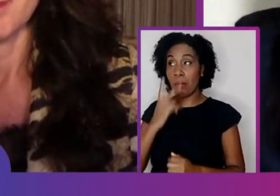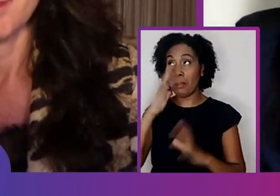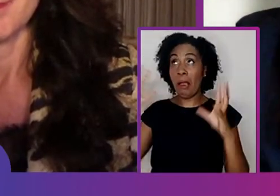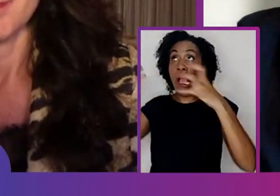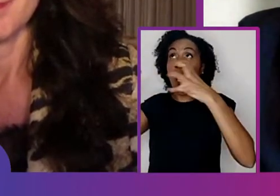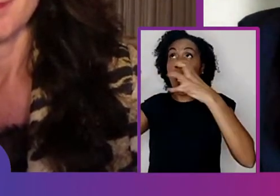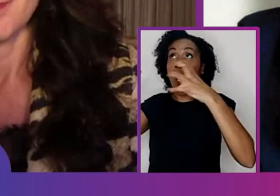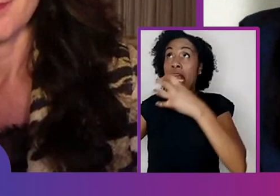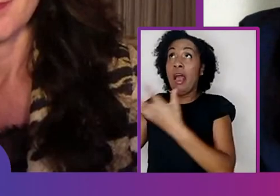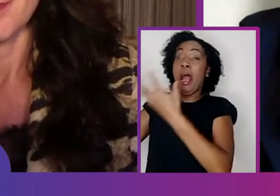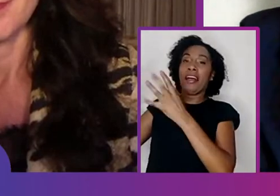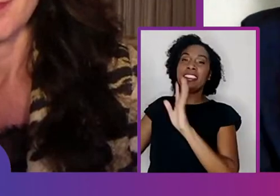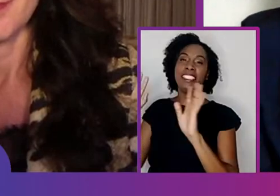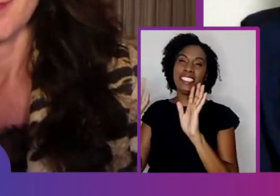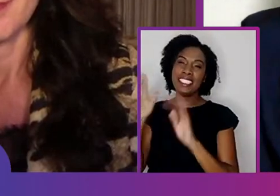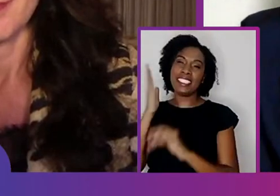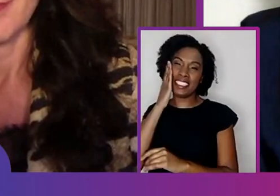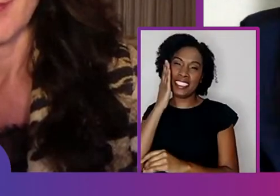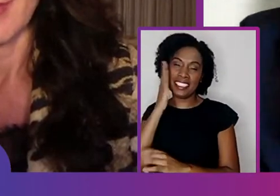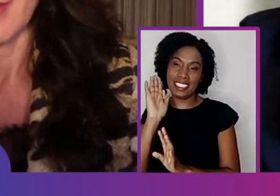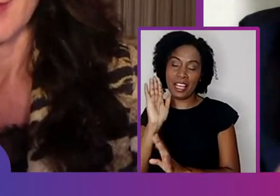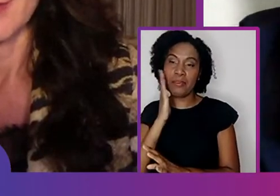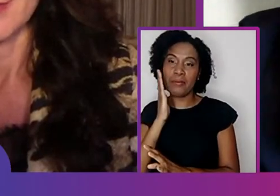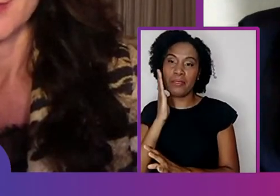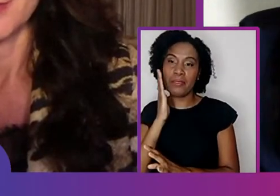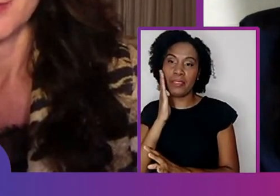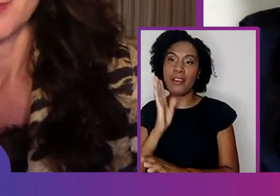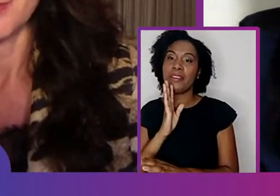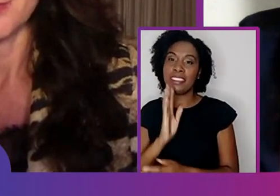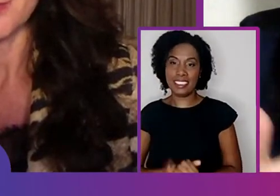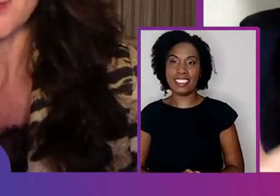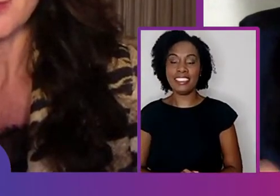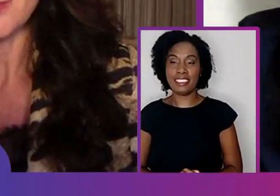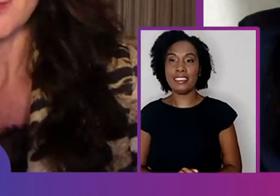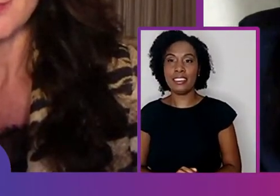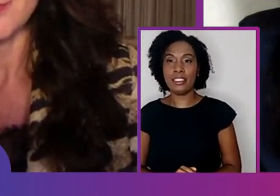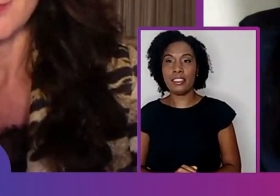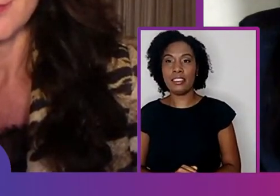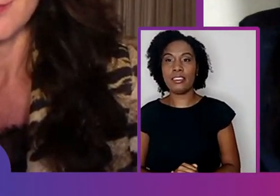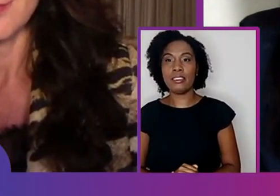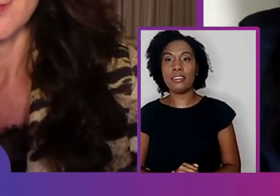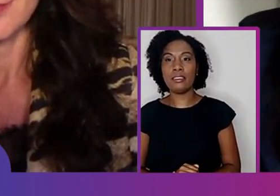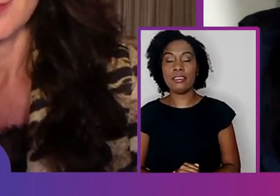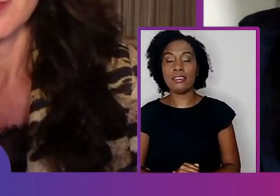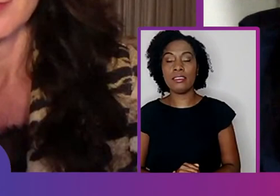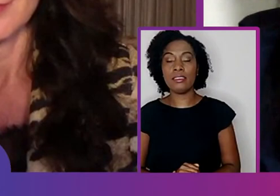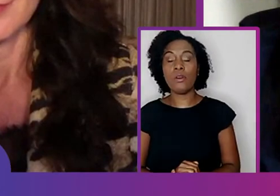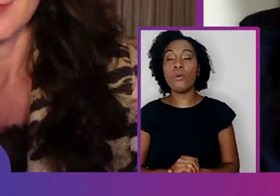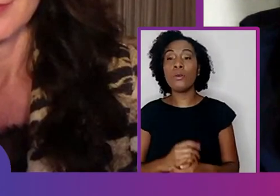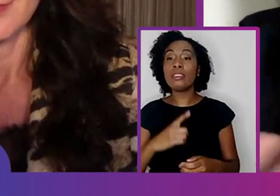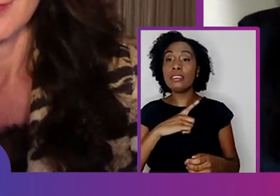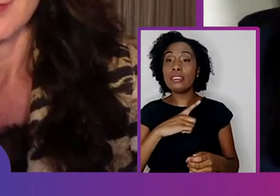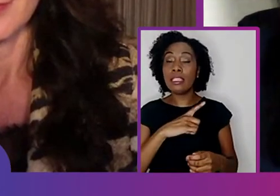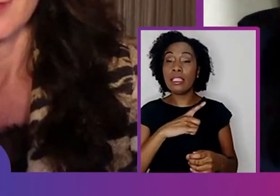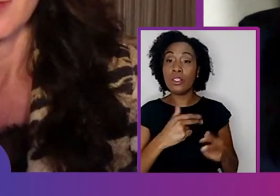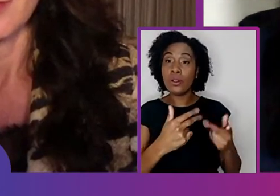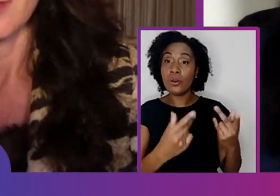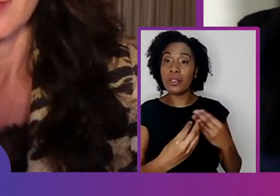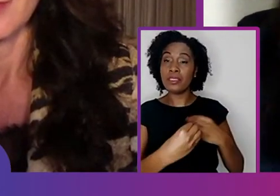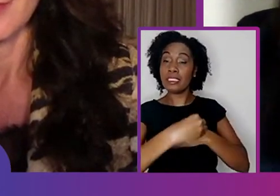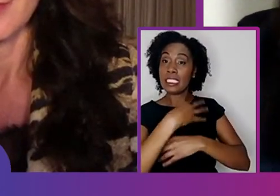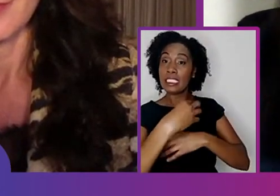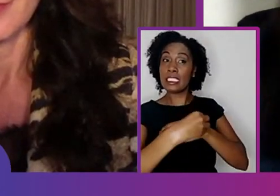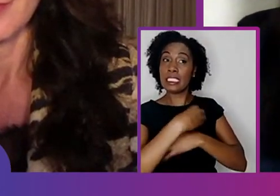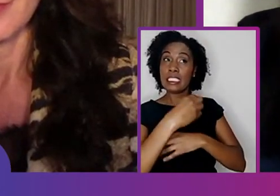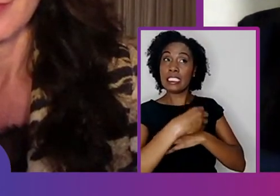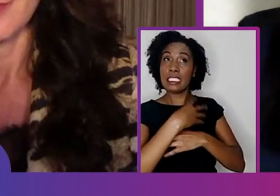assim a história. Então, a gente vive também um outro problema que ajuda nesse negacionismo, que ajuda nessa falta de estrutura para que a